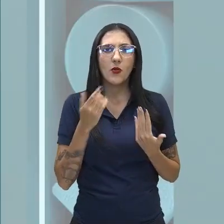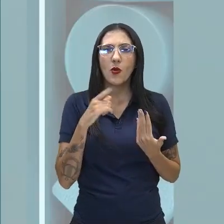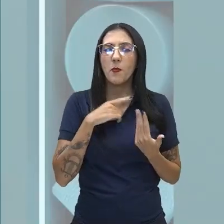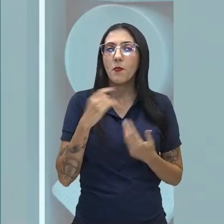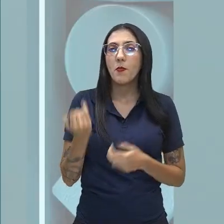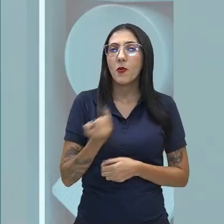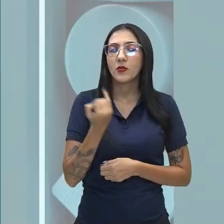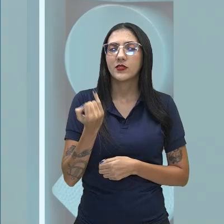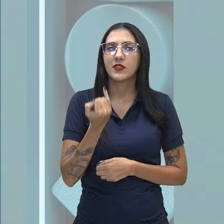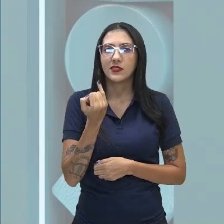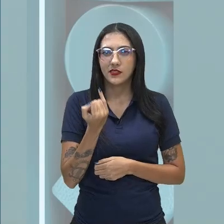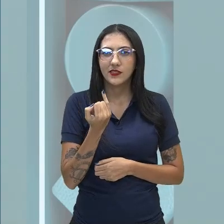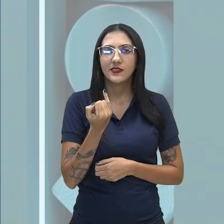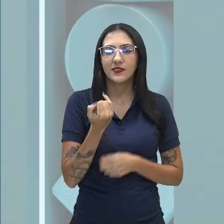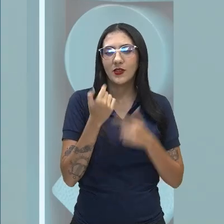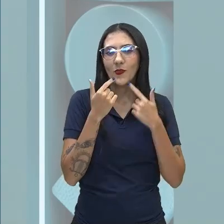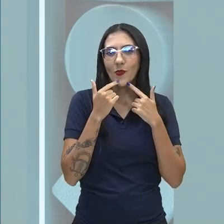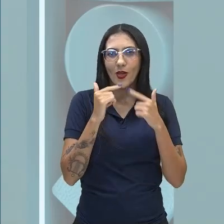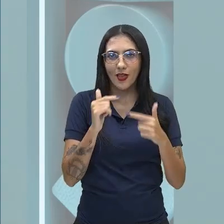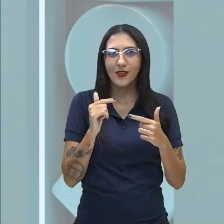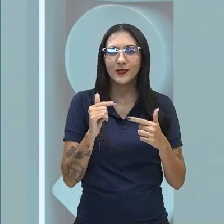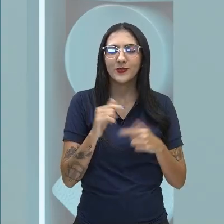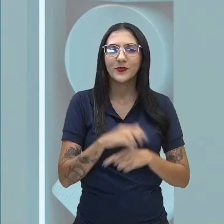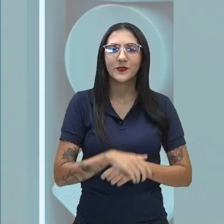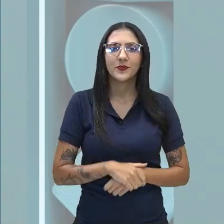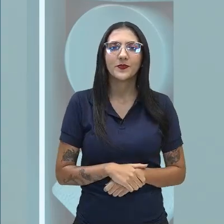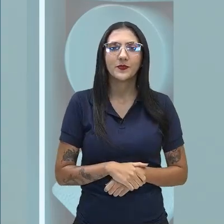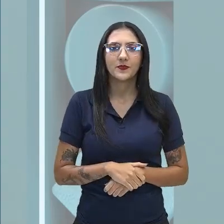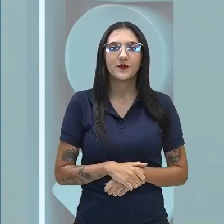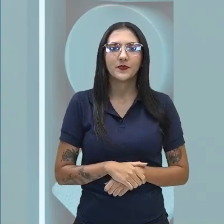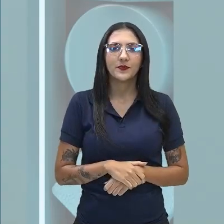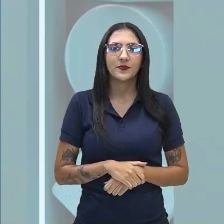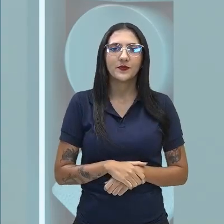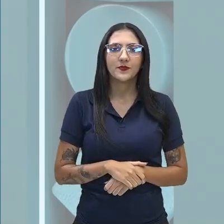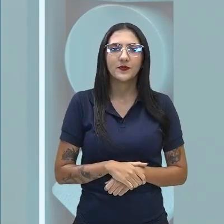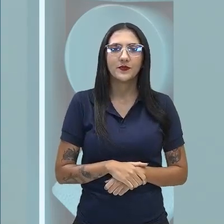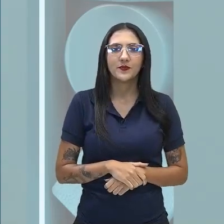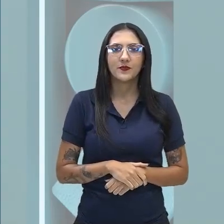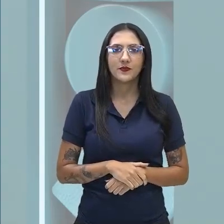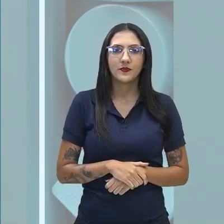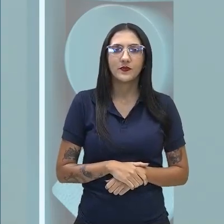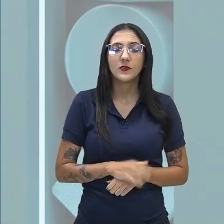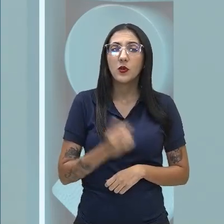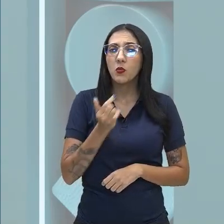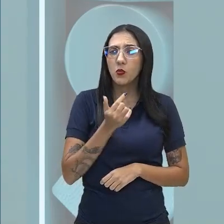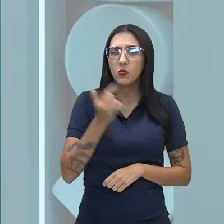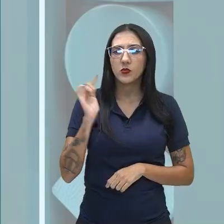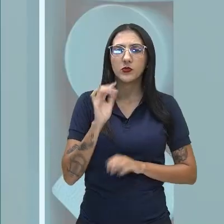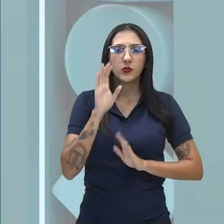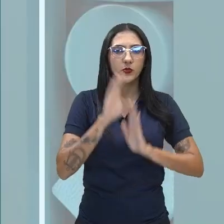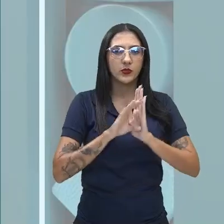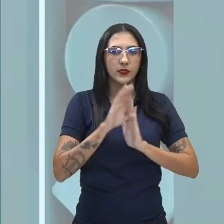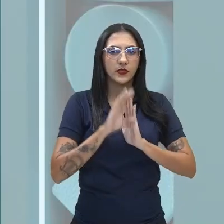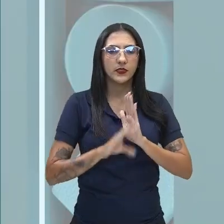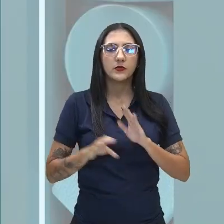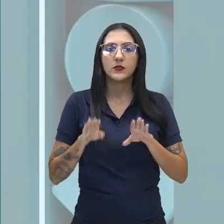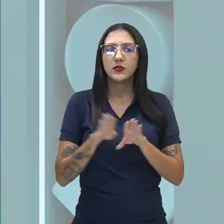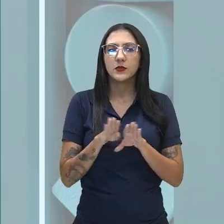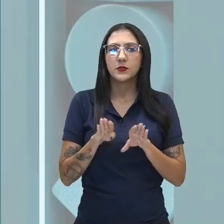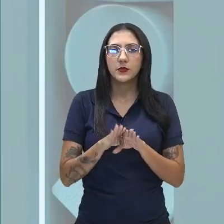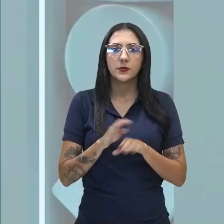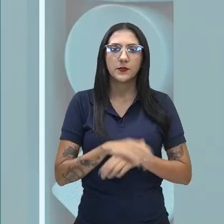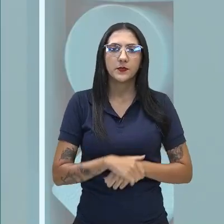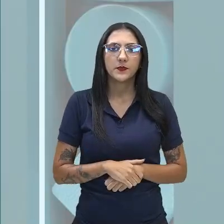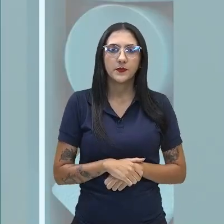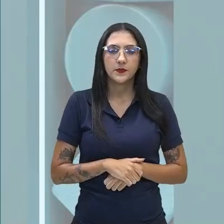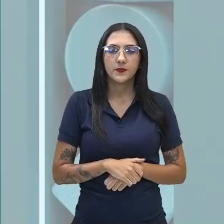o valor da linguagem? Pois é. Outro conceito, outra forma de eu entender a linguagem é que ela